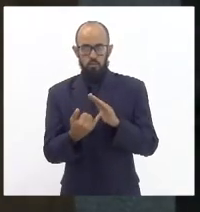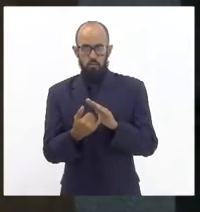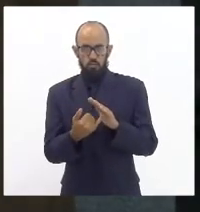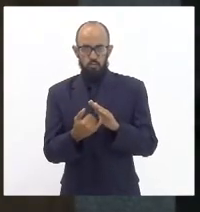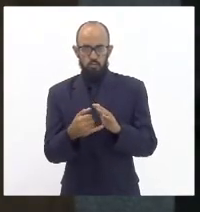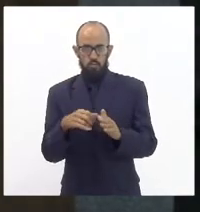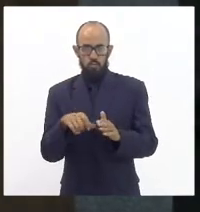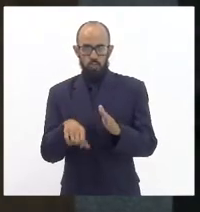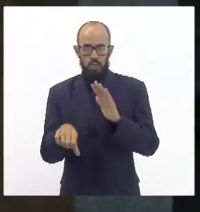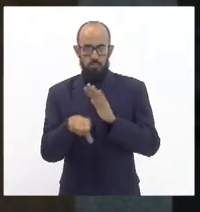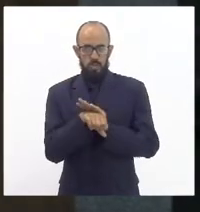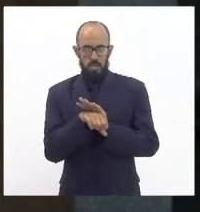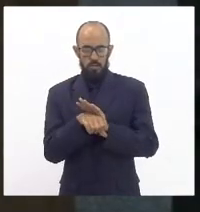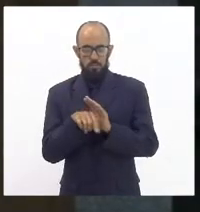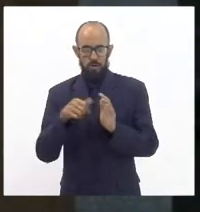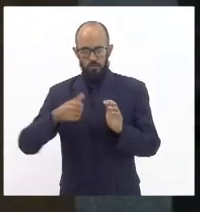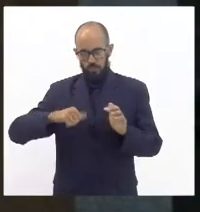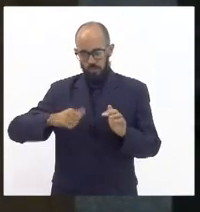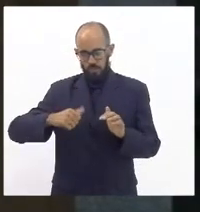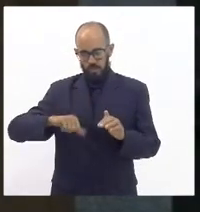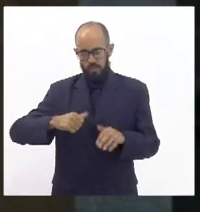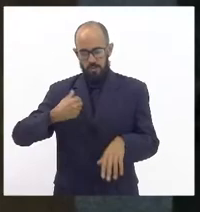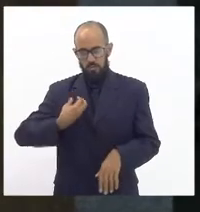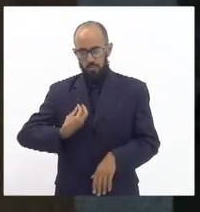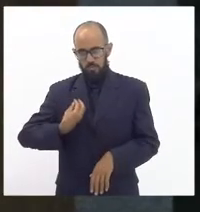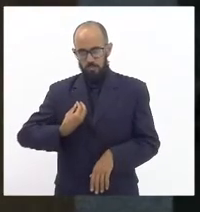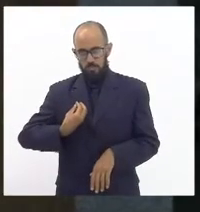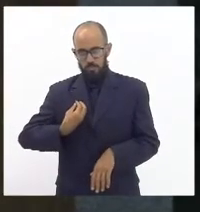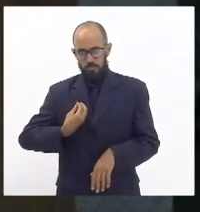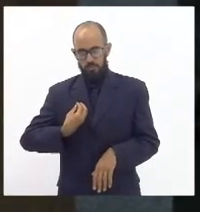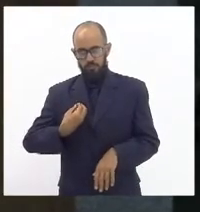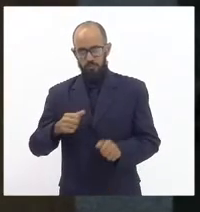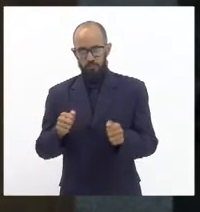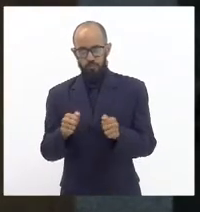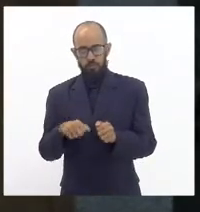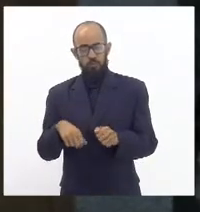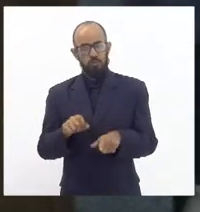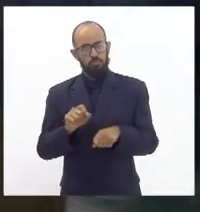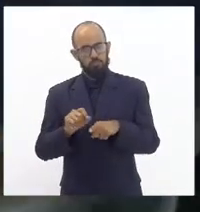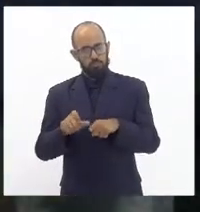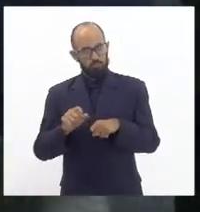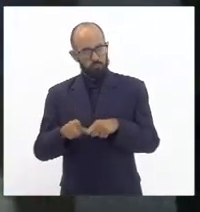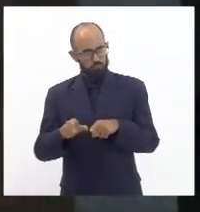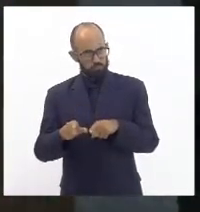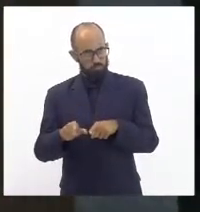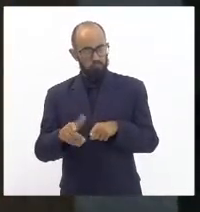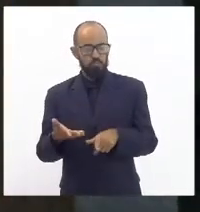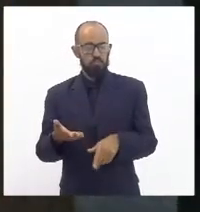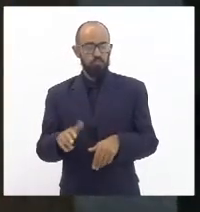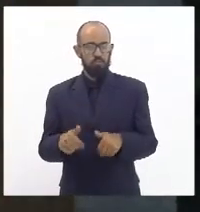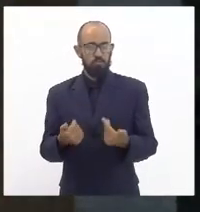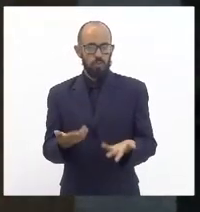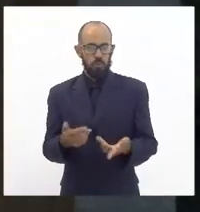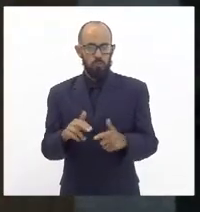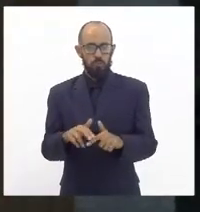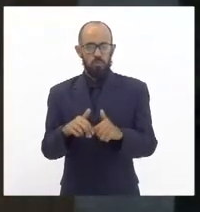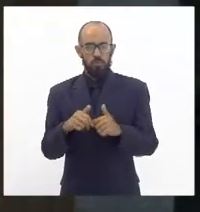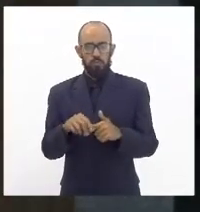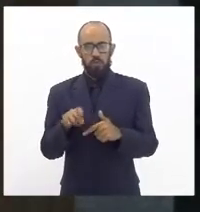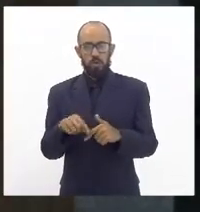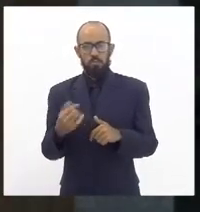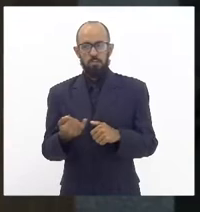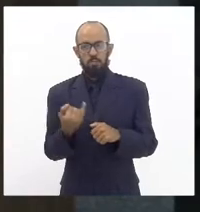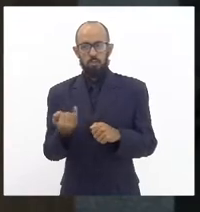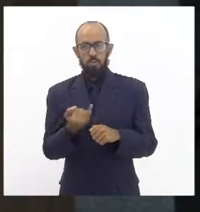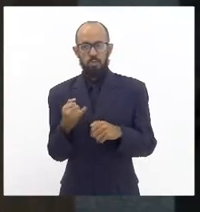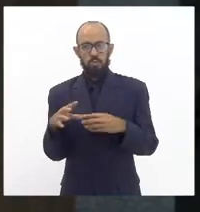para verificação de presença de componentes do sêmen ou dos pés Então nesse sentido foi muito importante